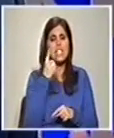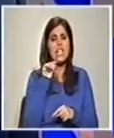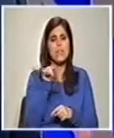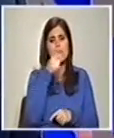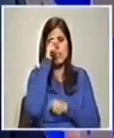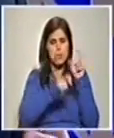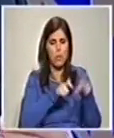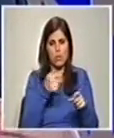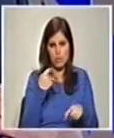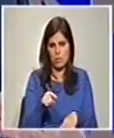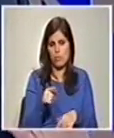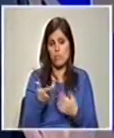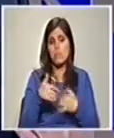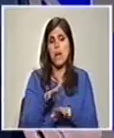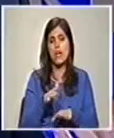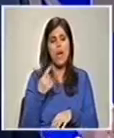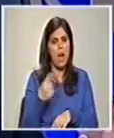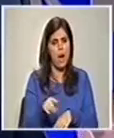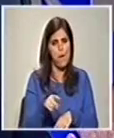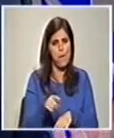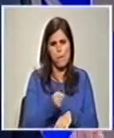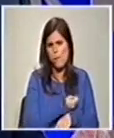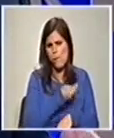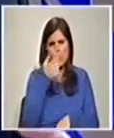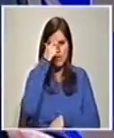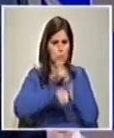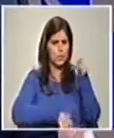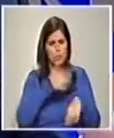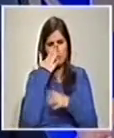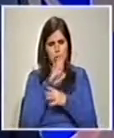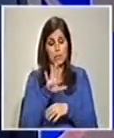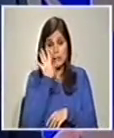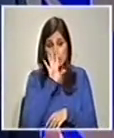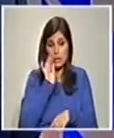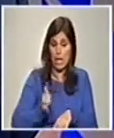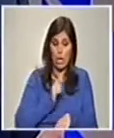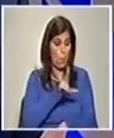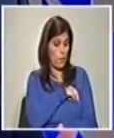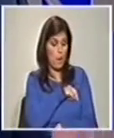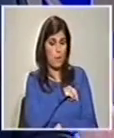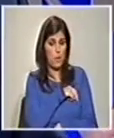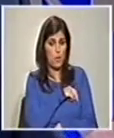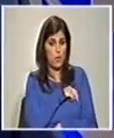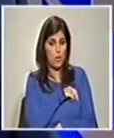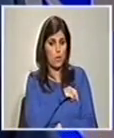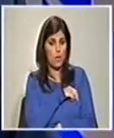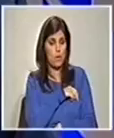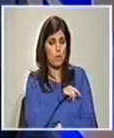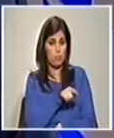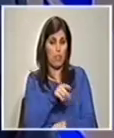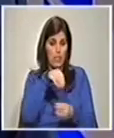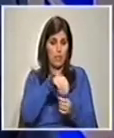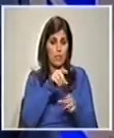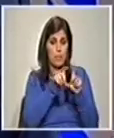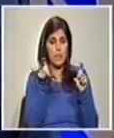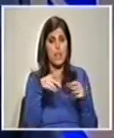isto é generalizado, mas existem muitas pessoas que, por exemplo, quando ganham internamente um prémio, dedicam esse prémio a uma iniciativa